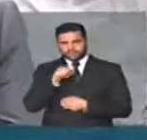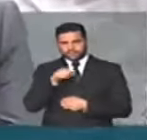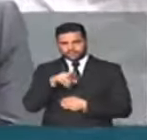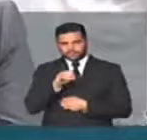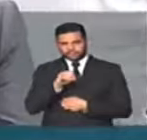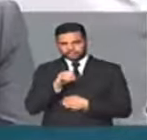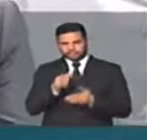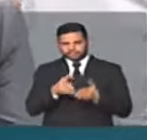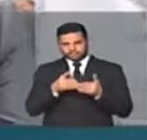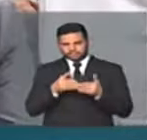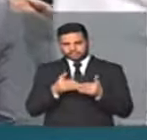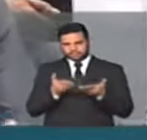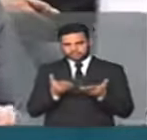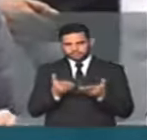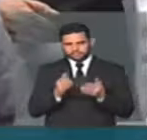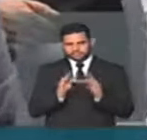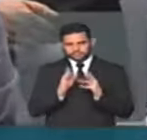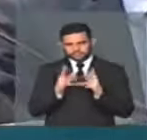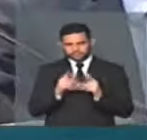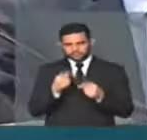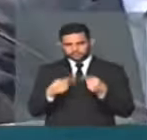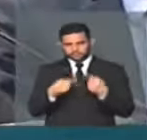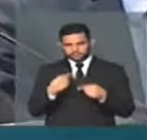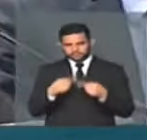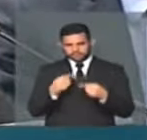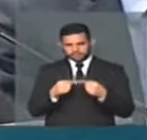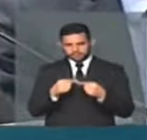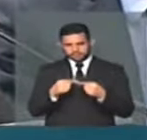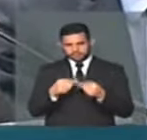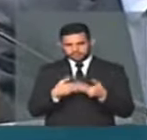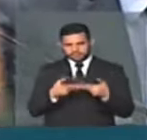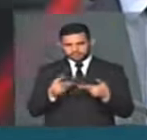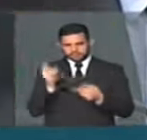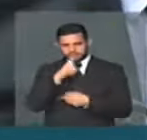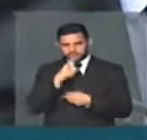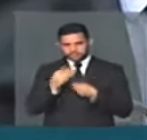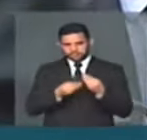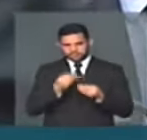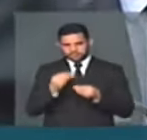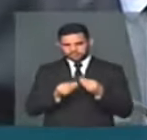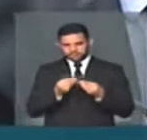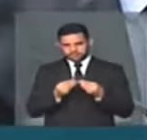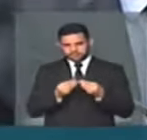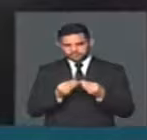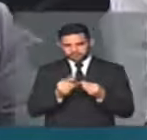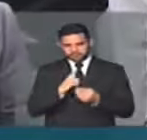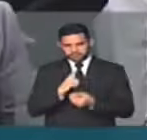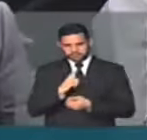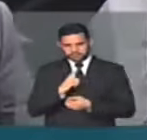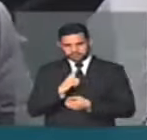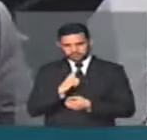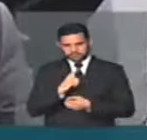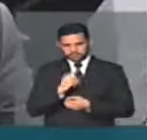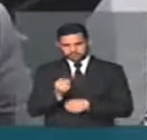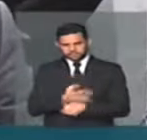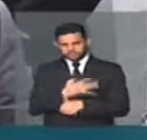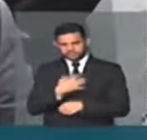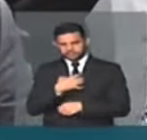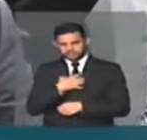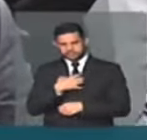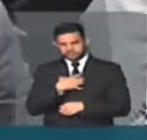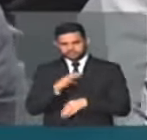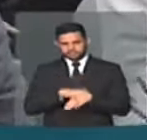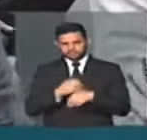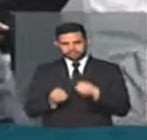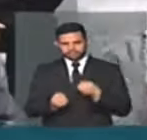Deputado Arnaldo, som. Que todo debate de temas complexos como esse tem a sensação